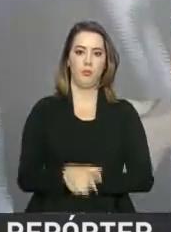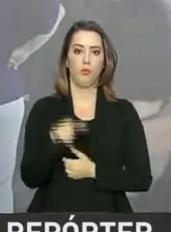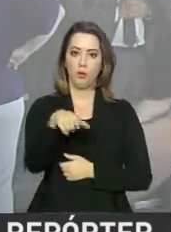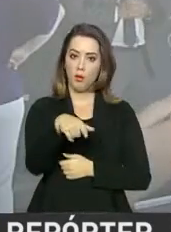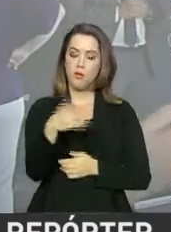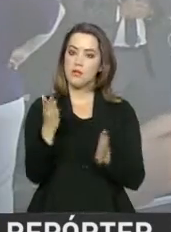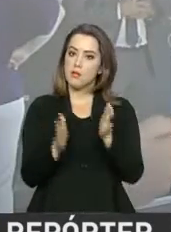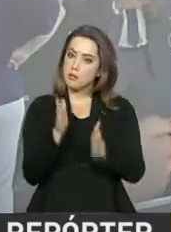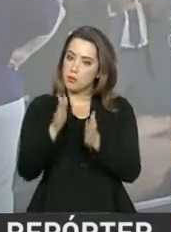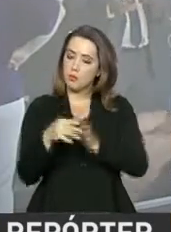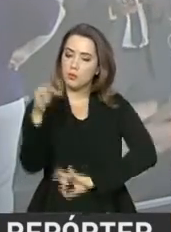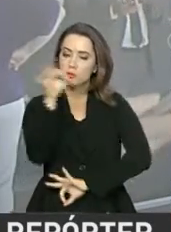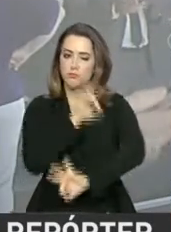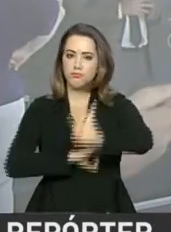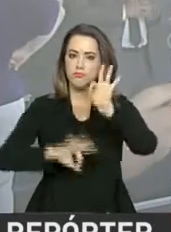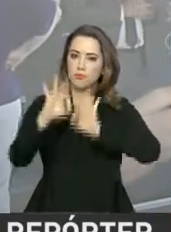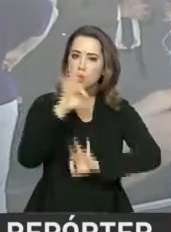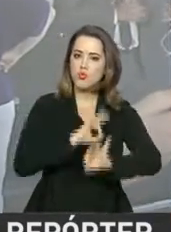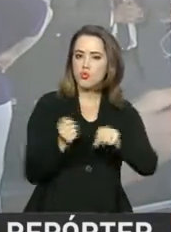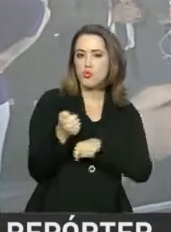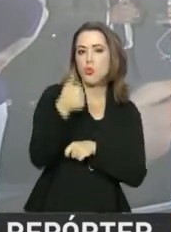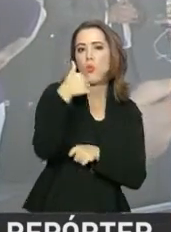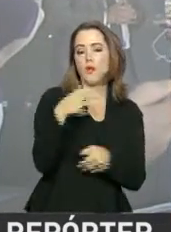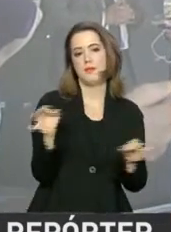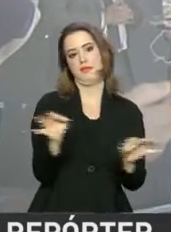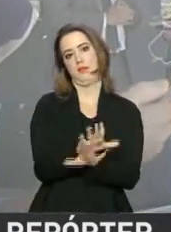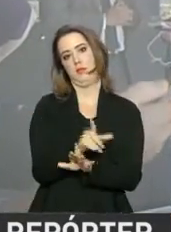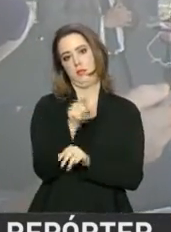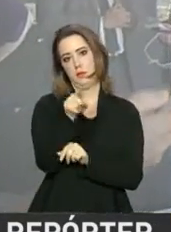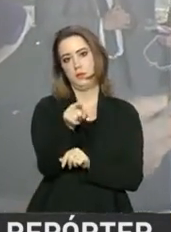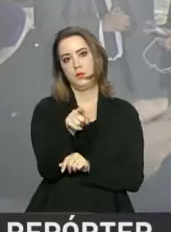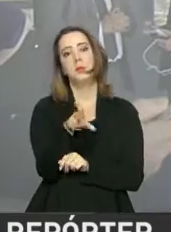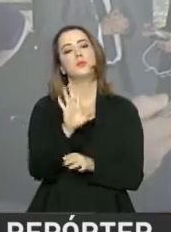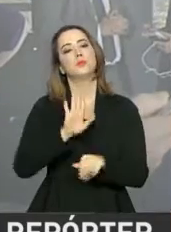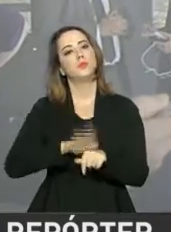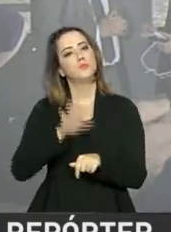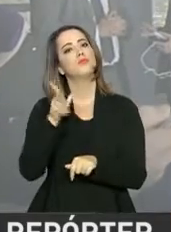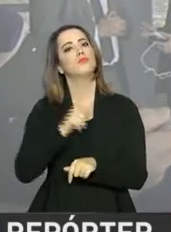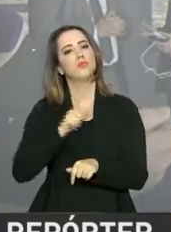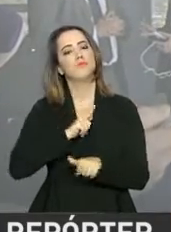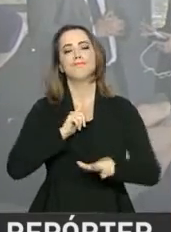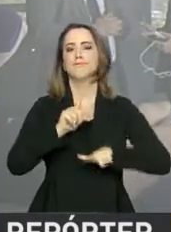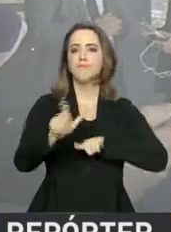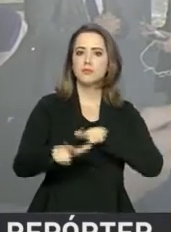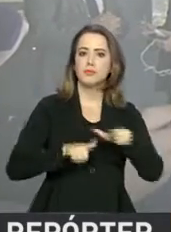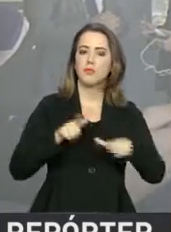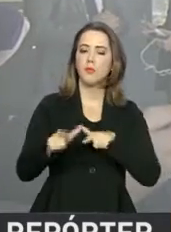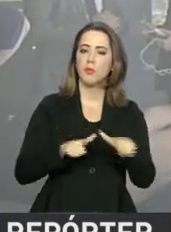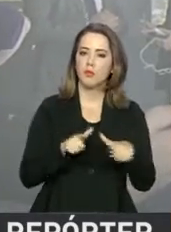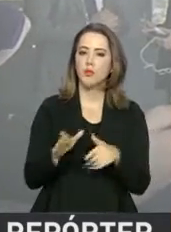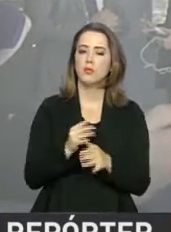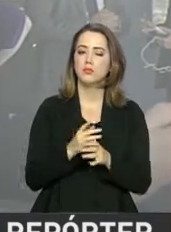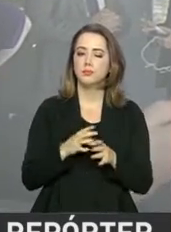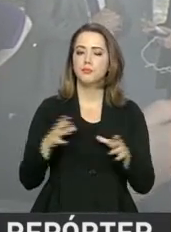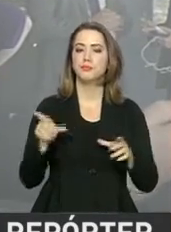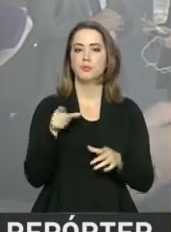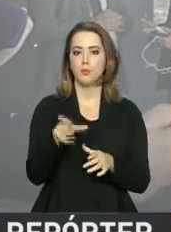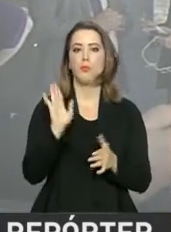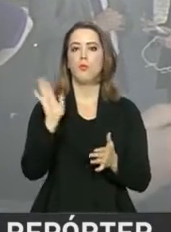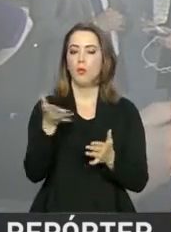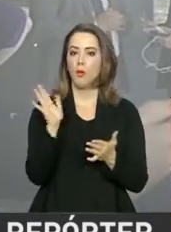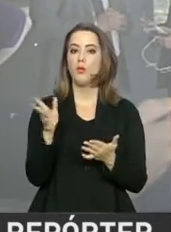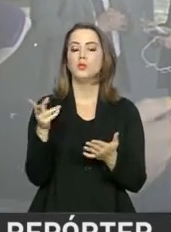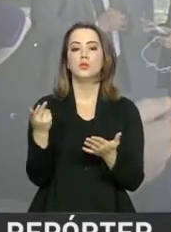ajustes finais. A maioria das ações que eram necessárias para as Olimpíadas